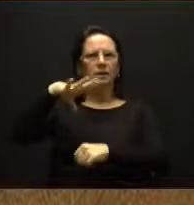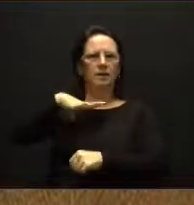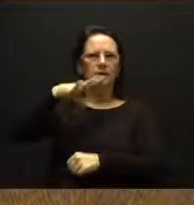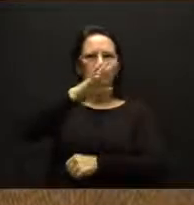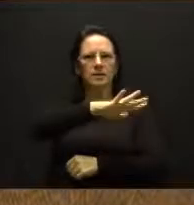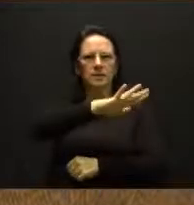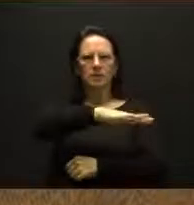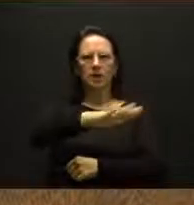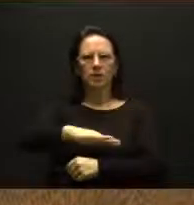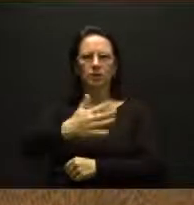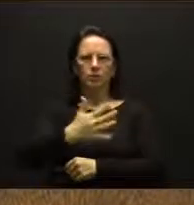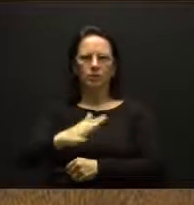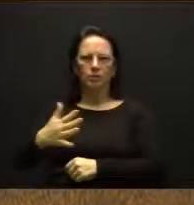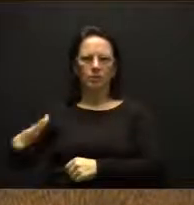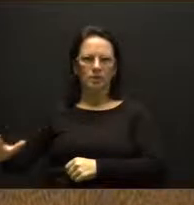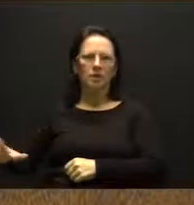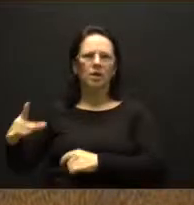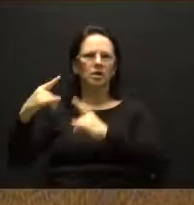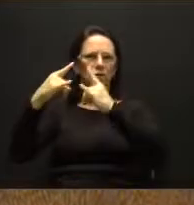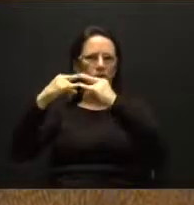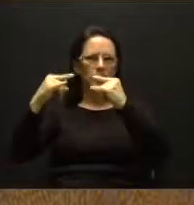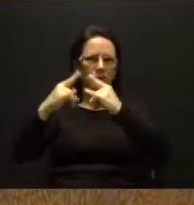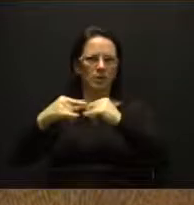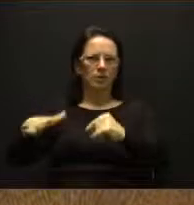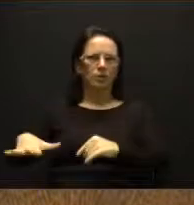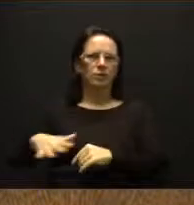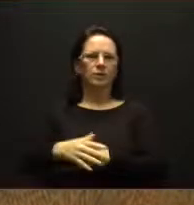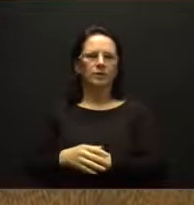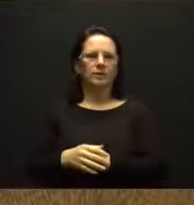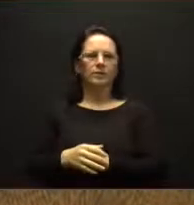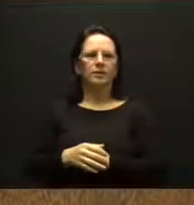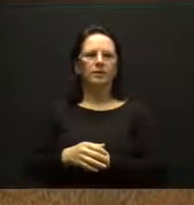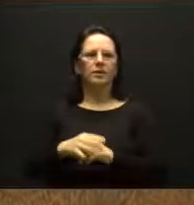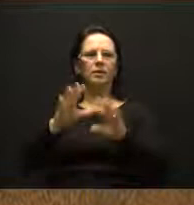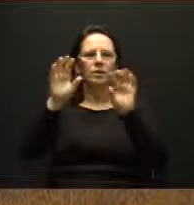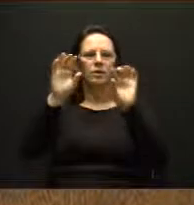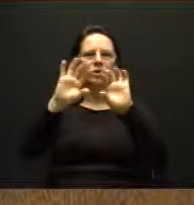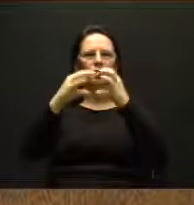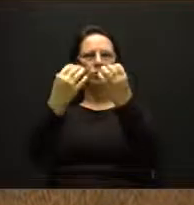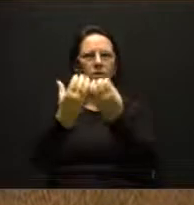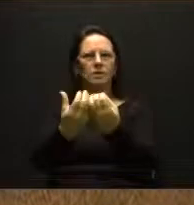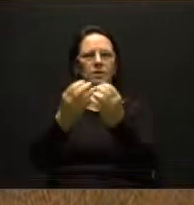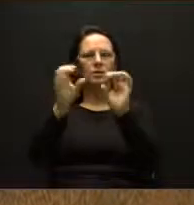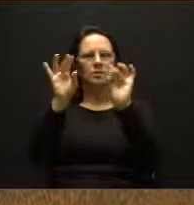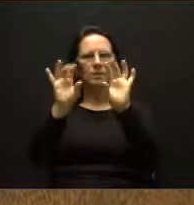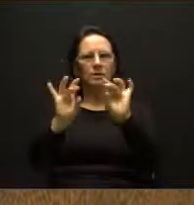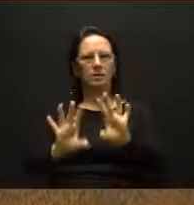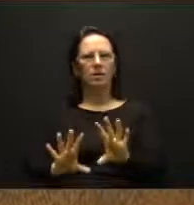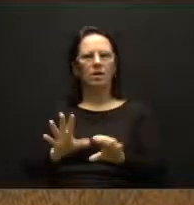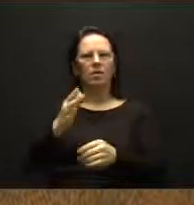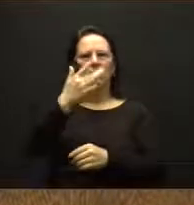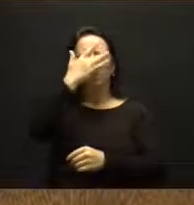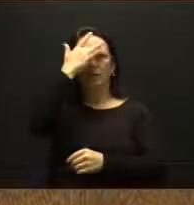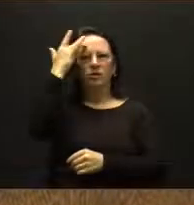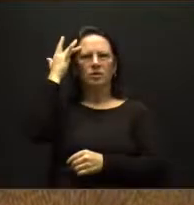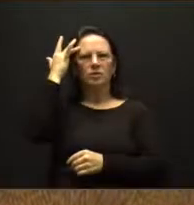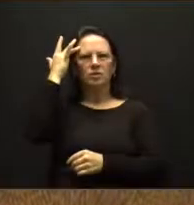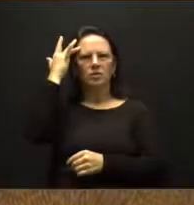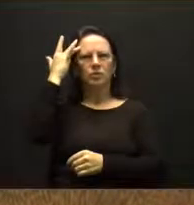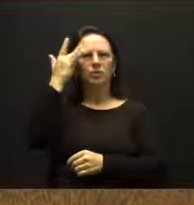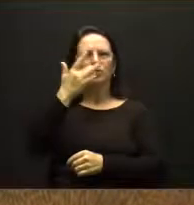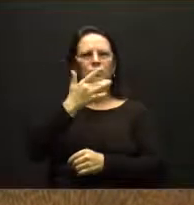ocorre que a população em geral e em especial os trabalhadores sofrem com os constantes congestionamentos